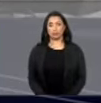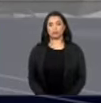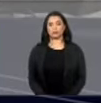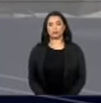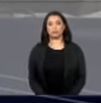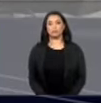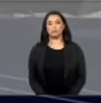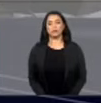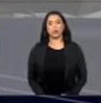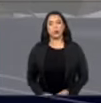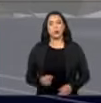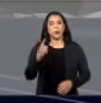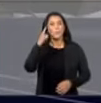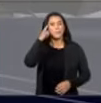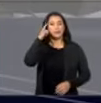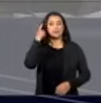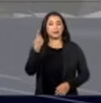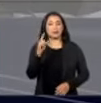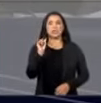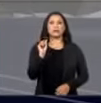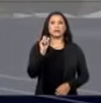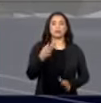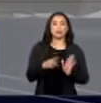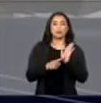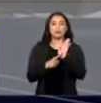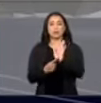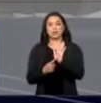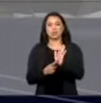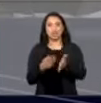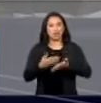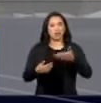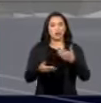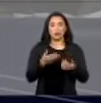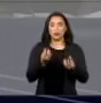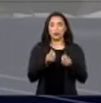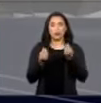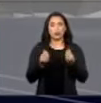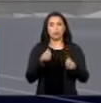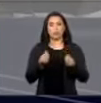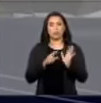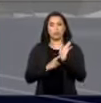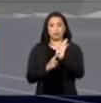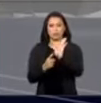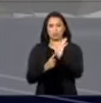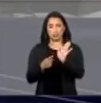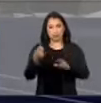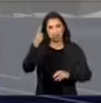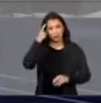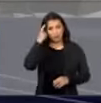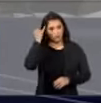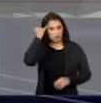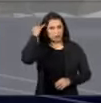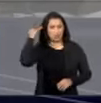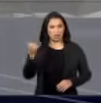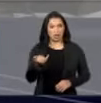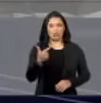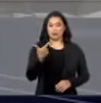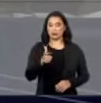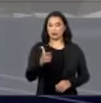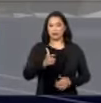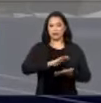criação, a expressão e a informação sob qualquer forma, processo ou veículo não sofrerão qualquer